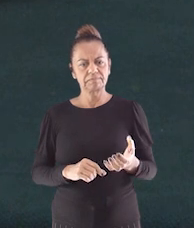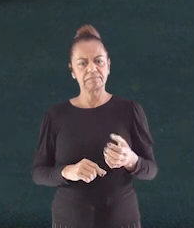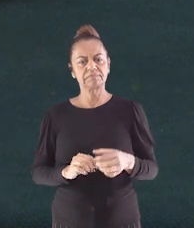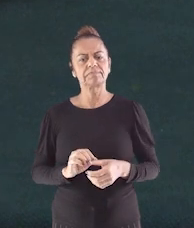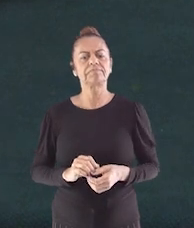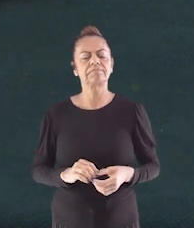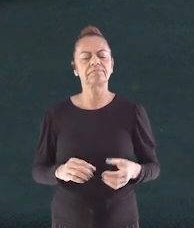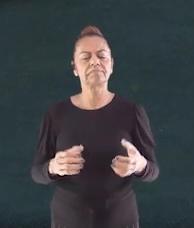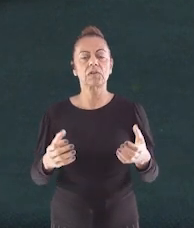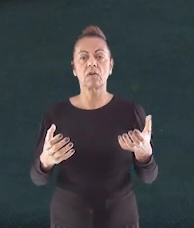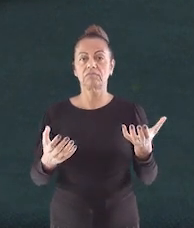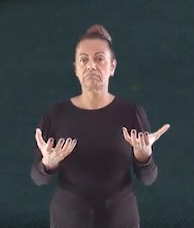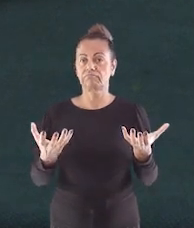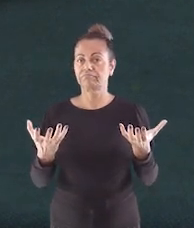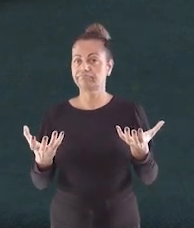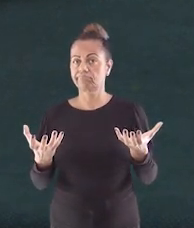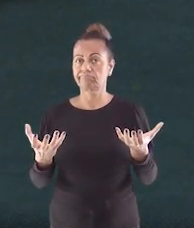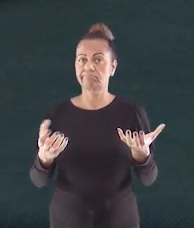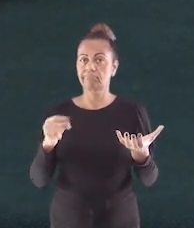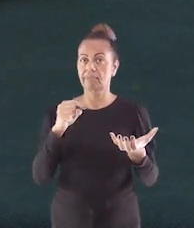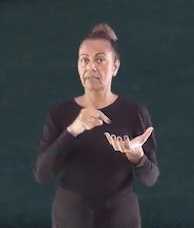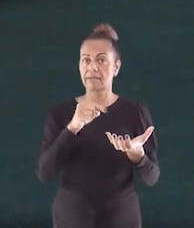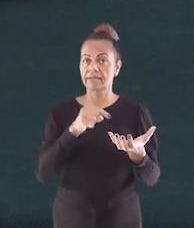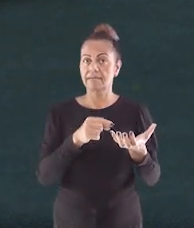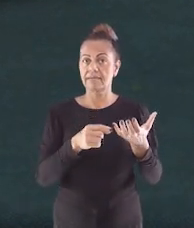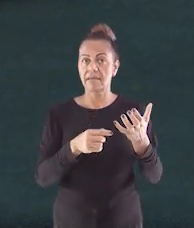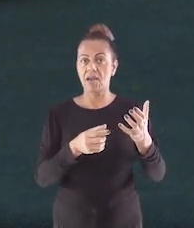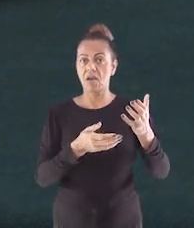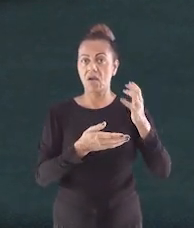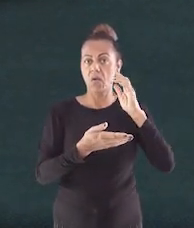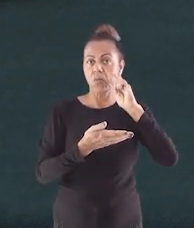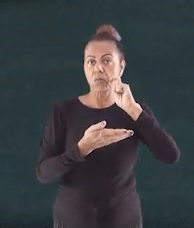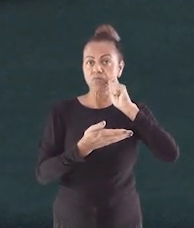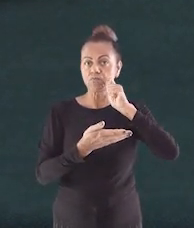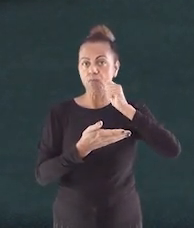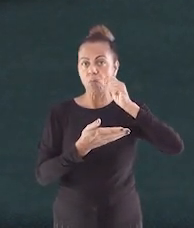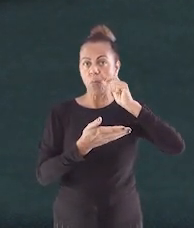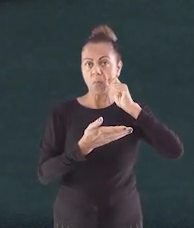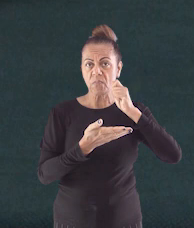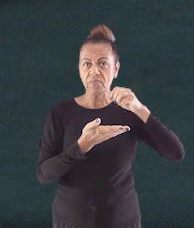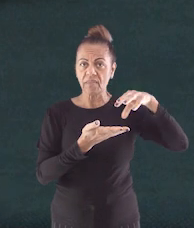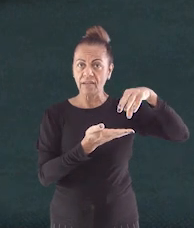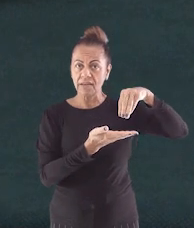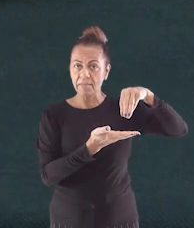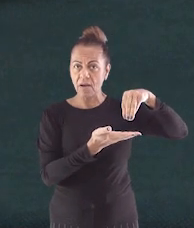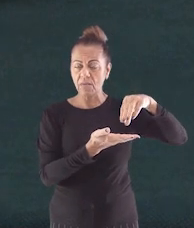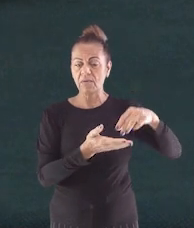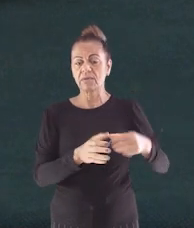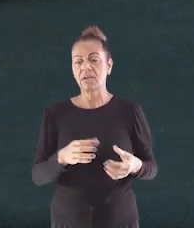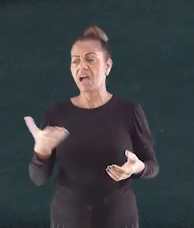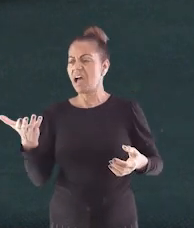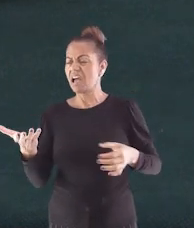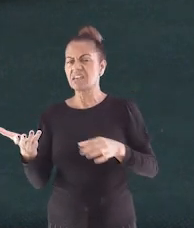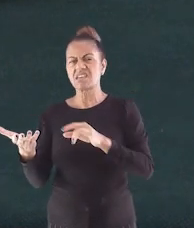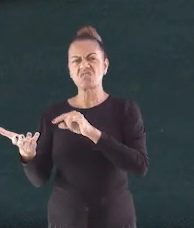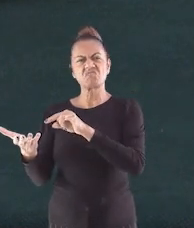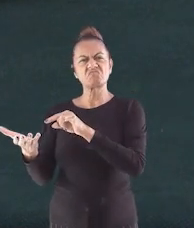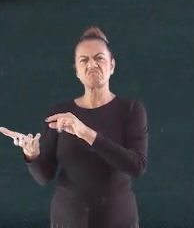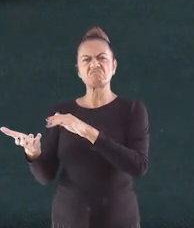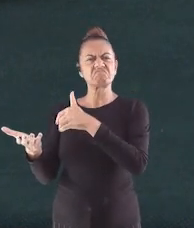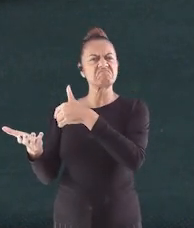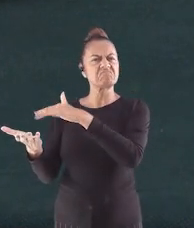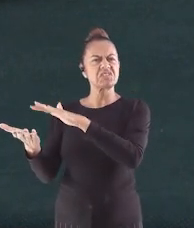limão. E desse outro lado, eu deixei exposto. Vamos ver o que acontece?